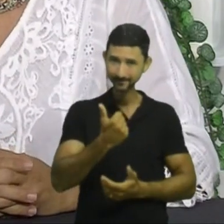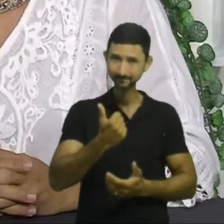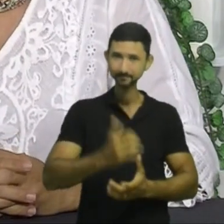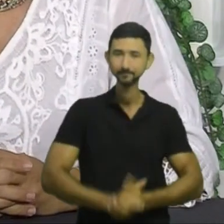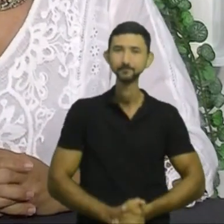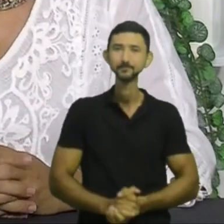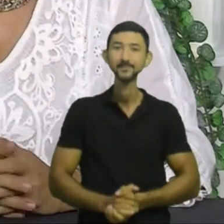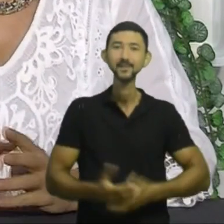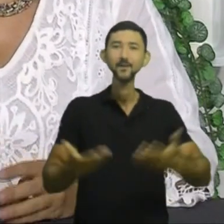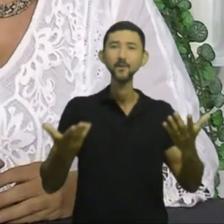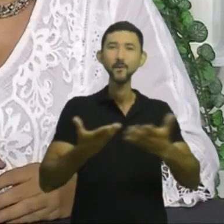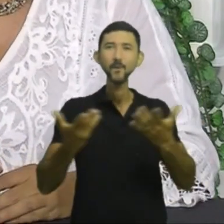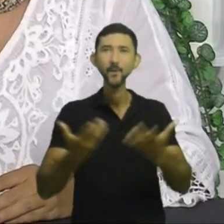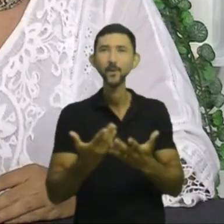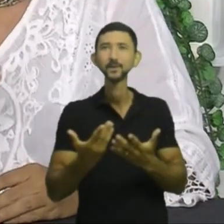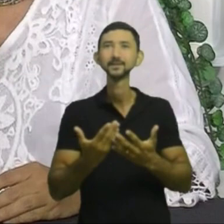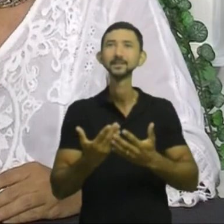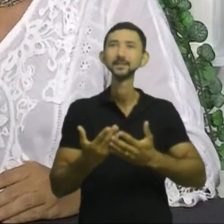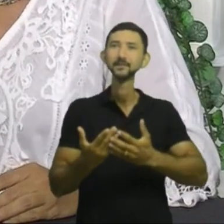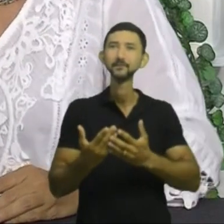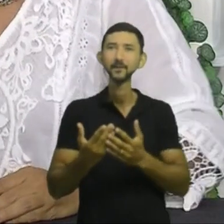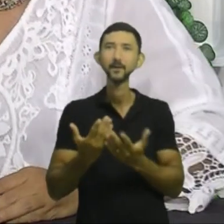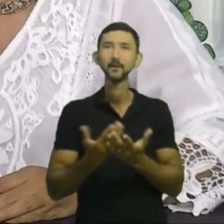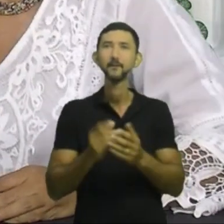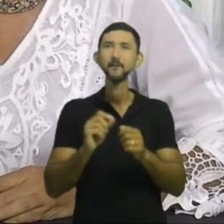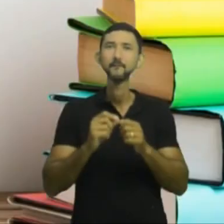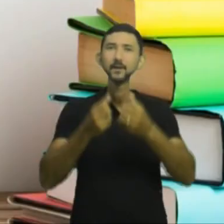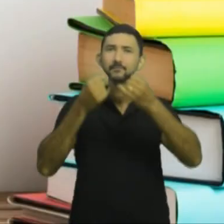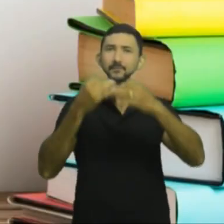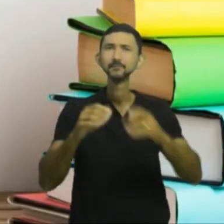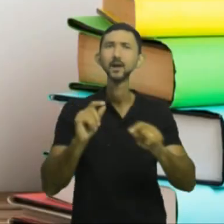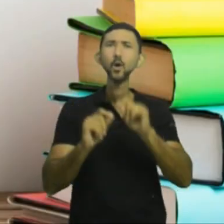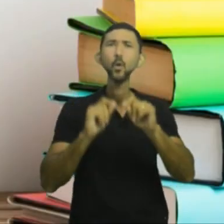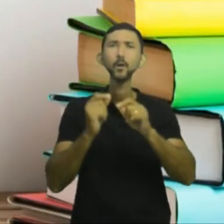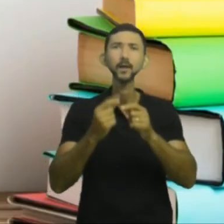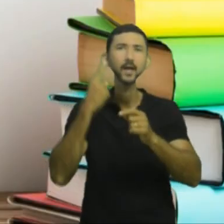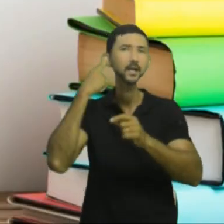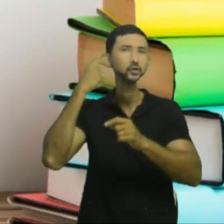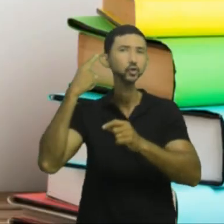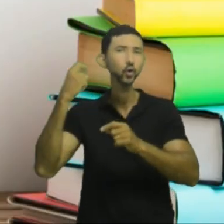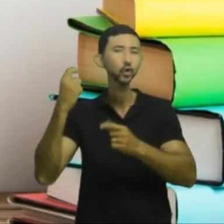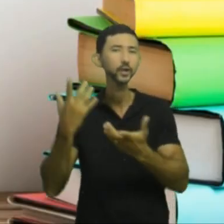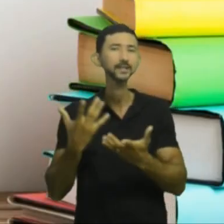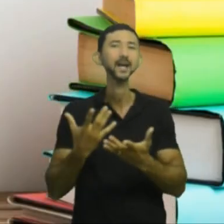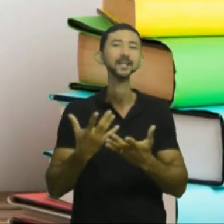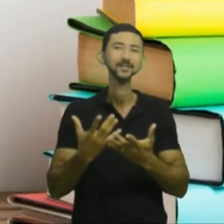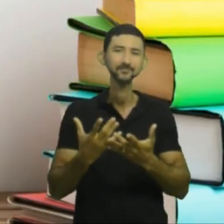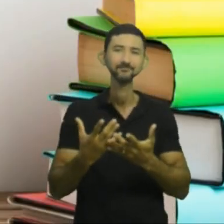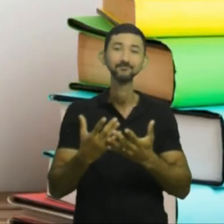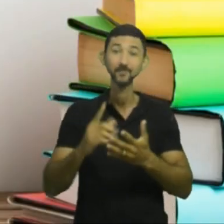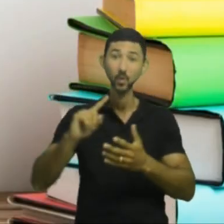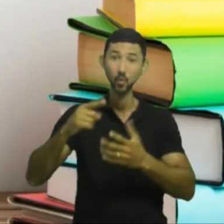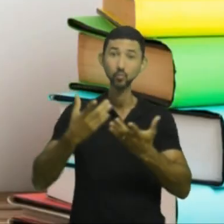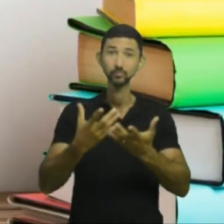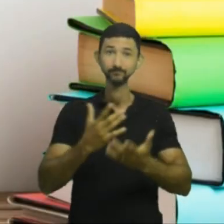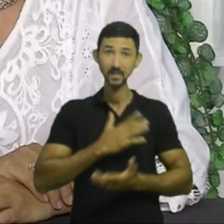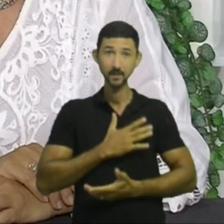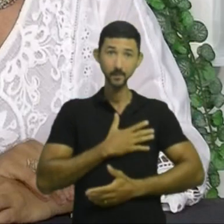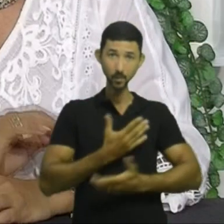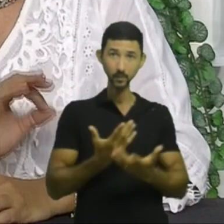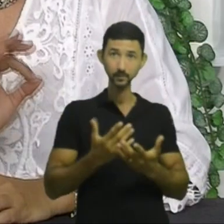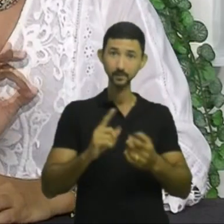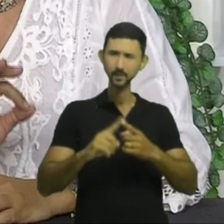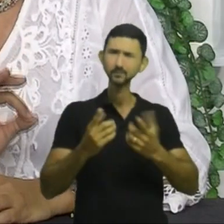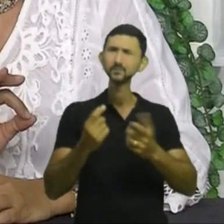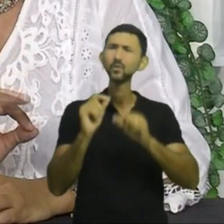E hoje nós vamos falar, como eu disse a vocês, sonoridades do meu mundo e do outro.